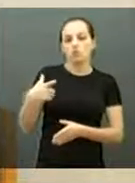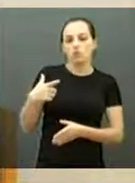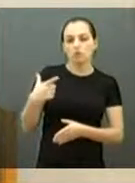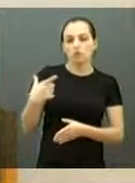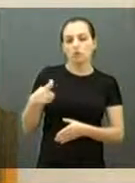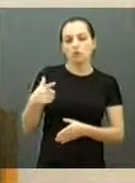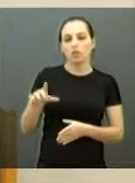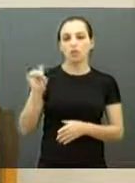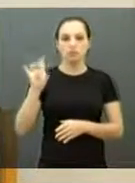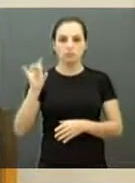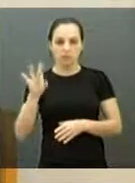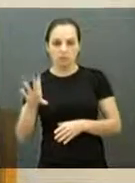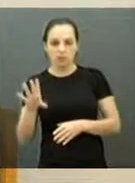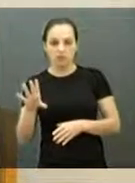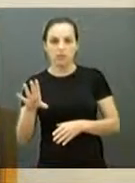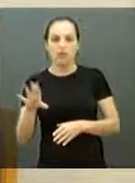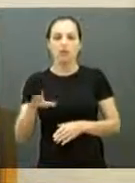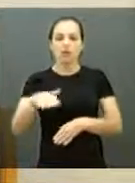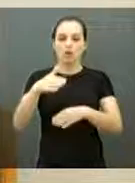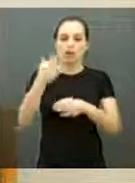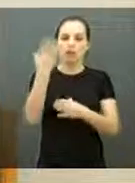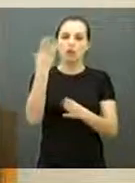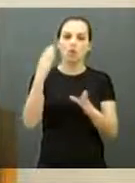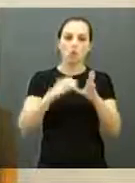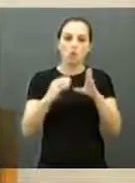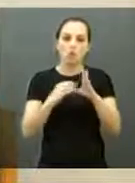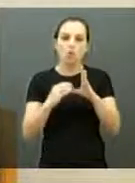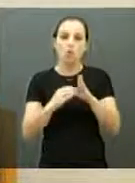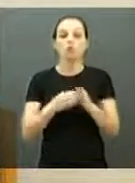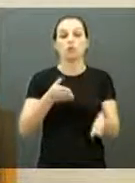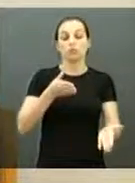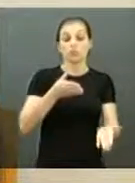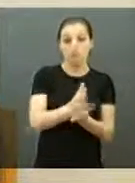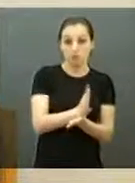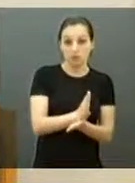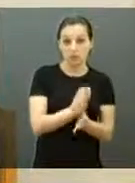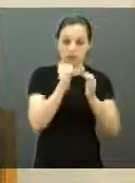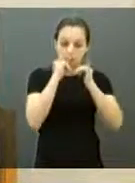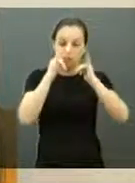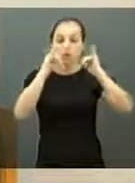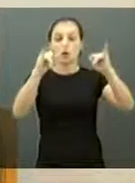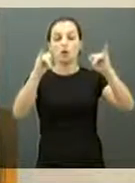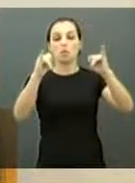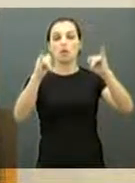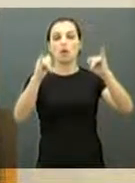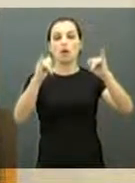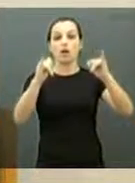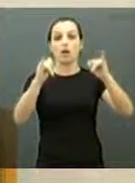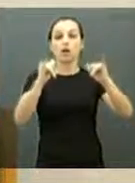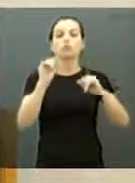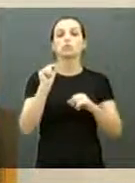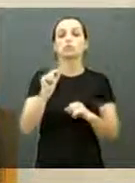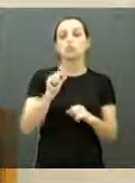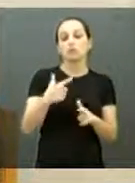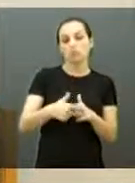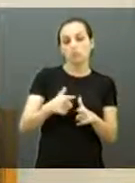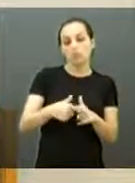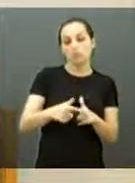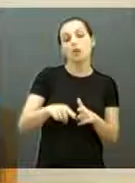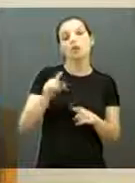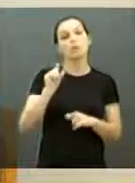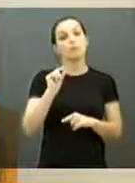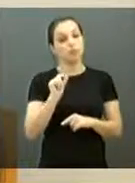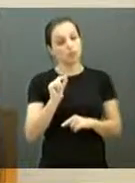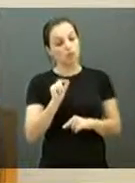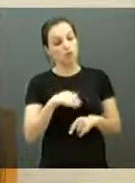Aí prestaram o concurso, passaram, informaram a coordenação dessa limitação e, segundo eles,